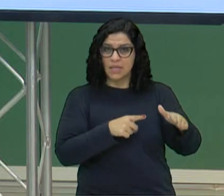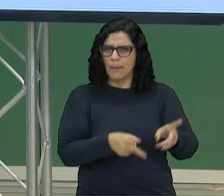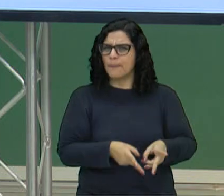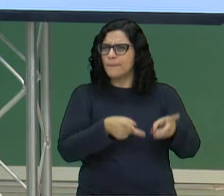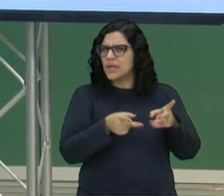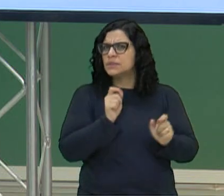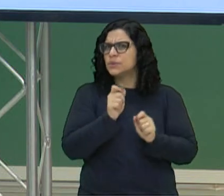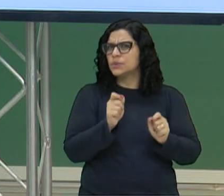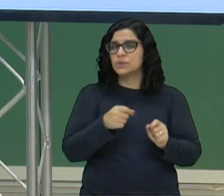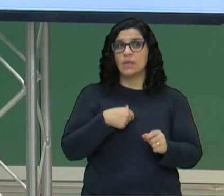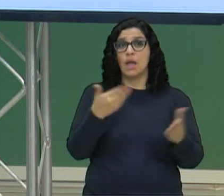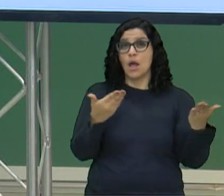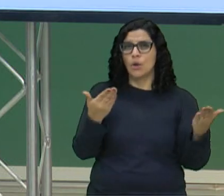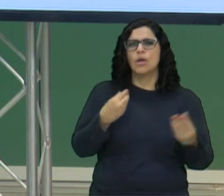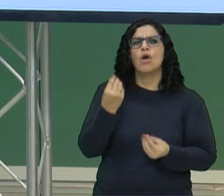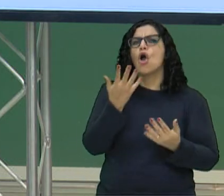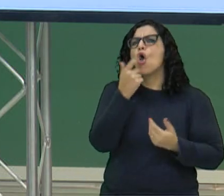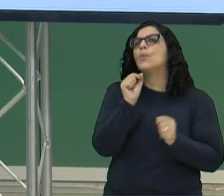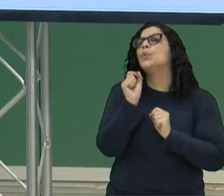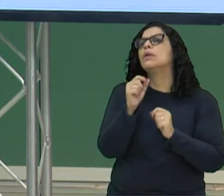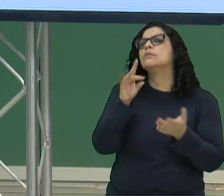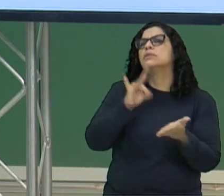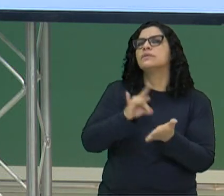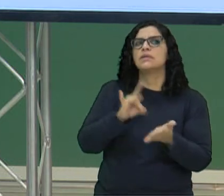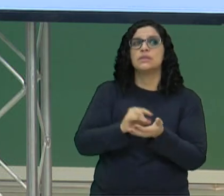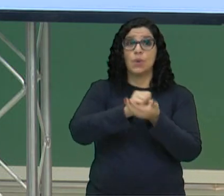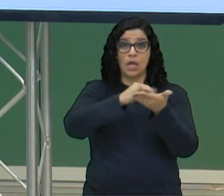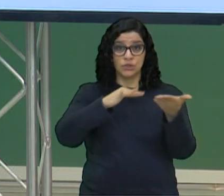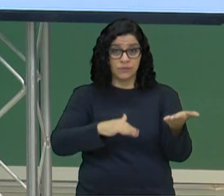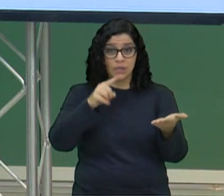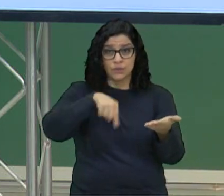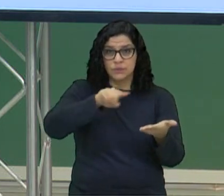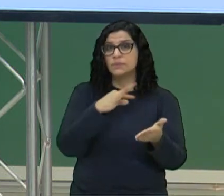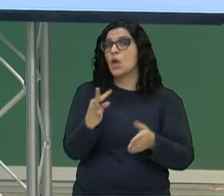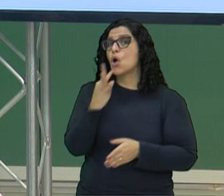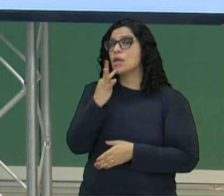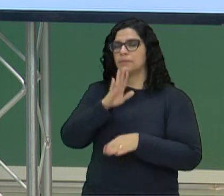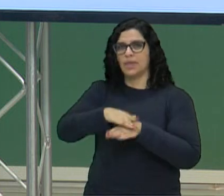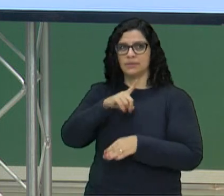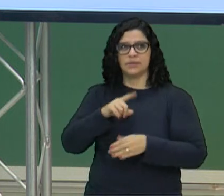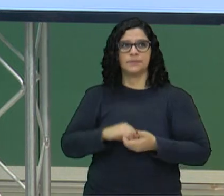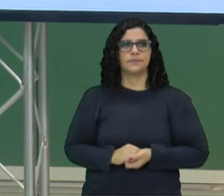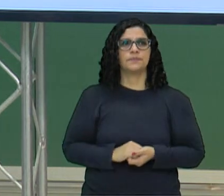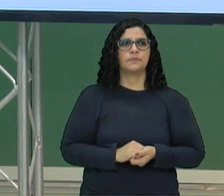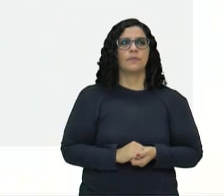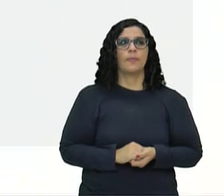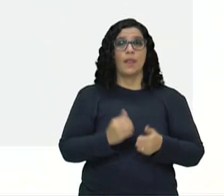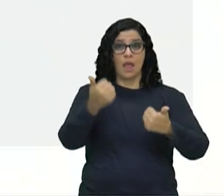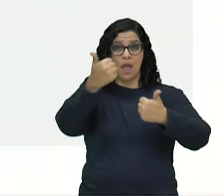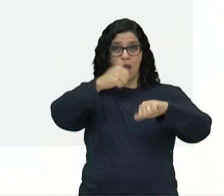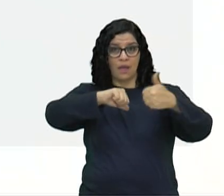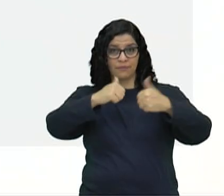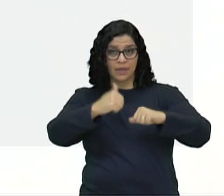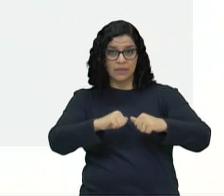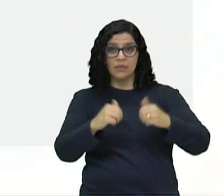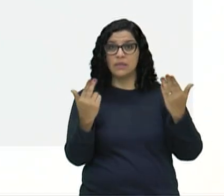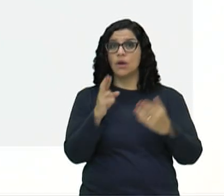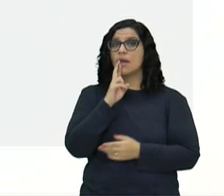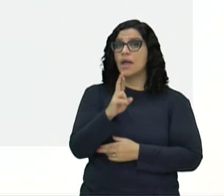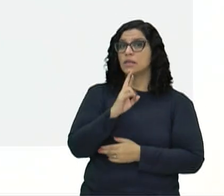Do que esses seres se alimentam no final? Esse exercício vai levar a gente a conhecer isso. Analise as alternativas a